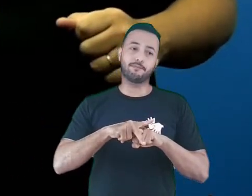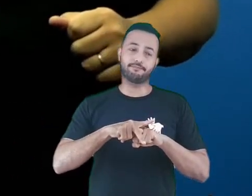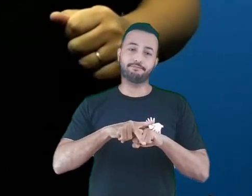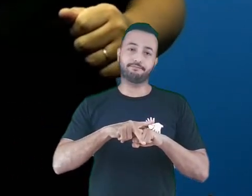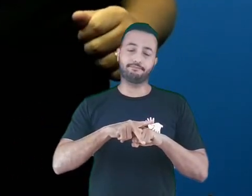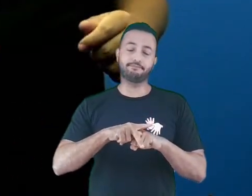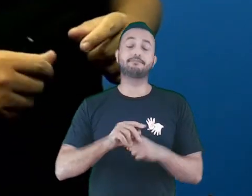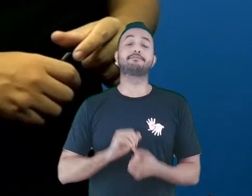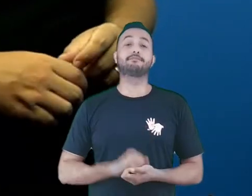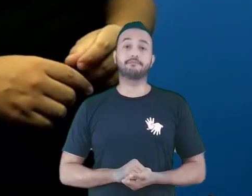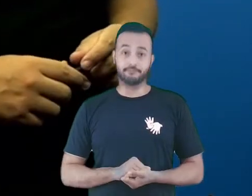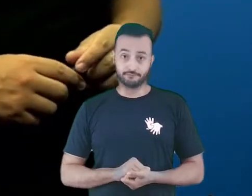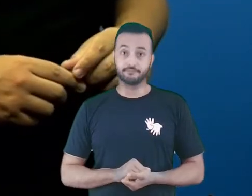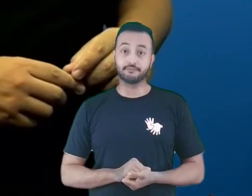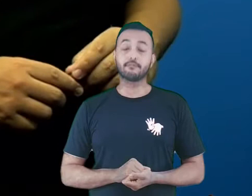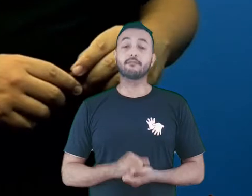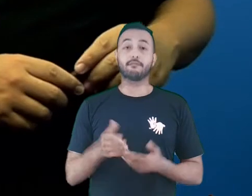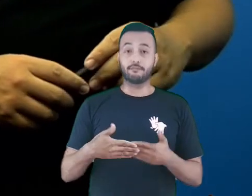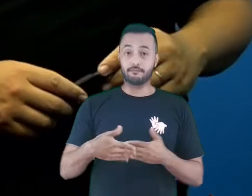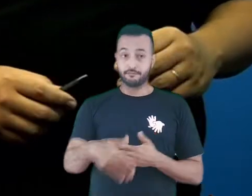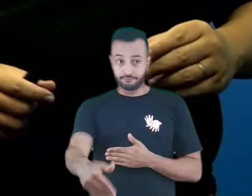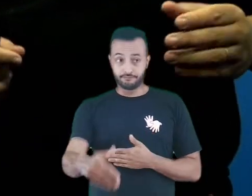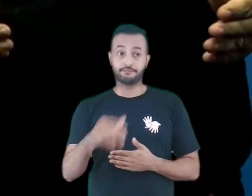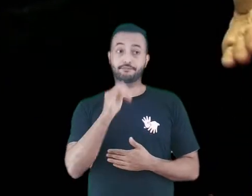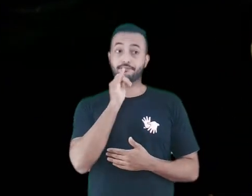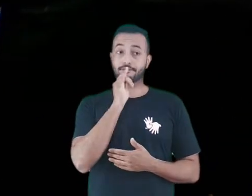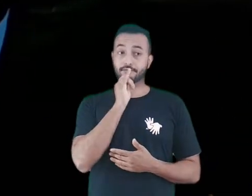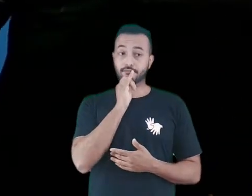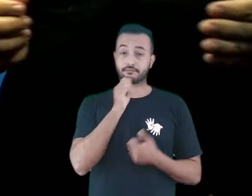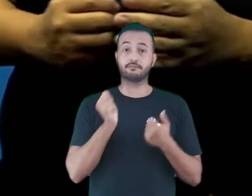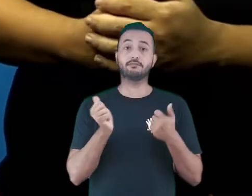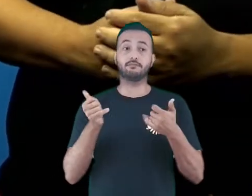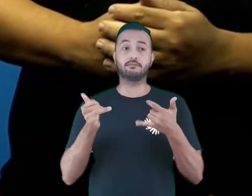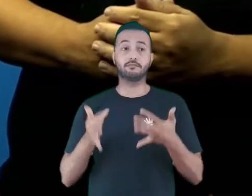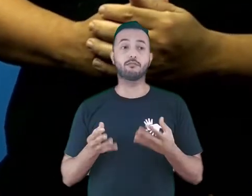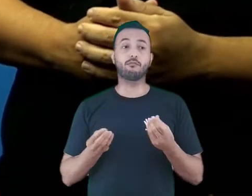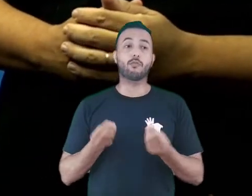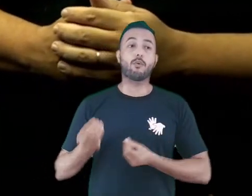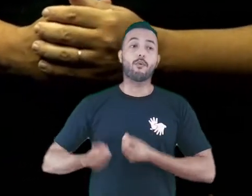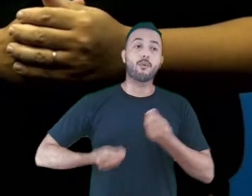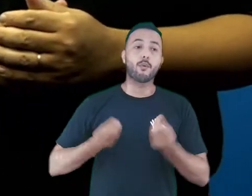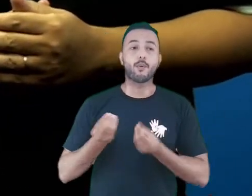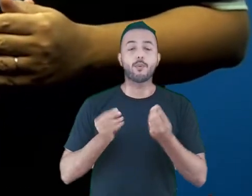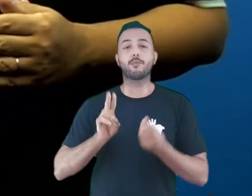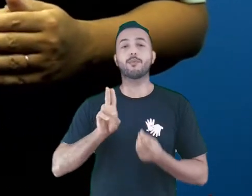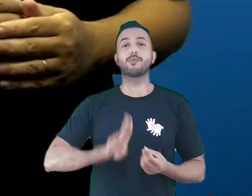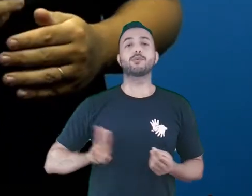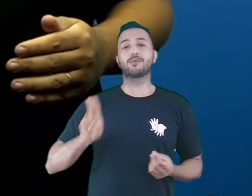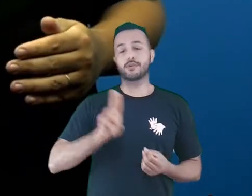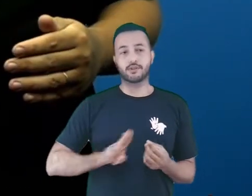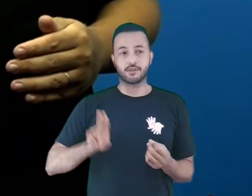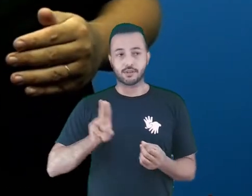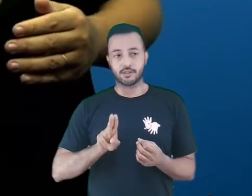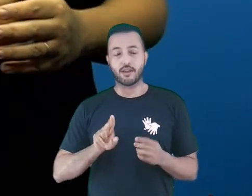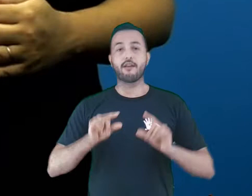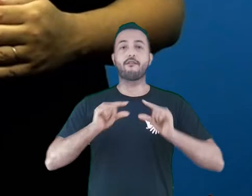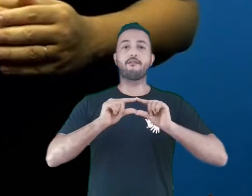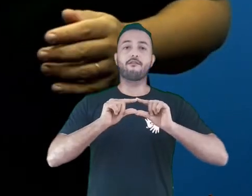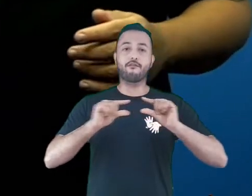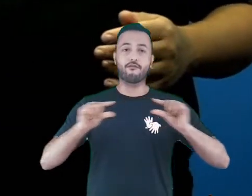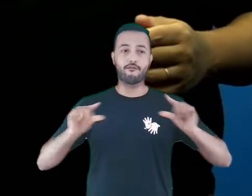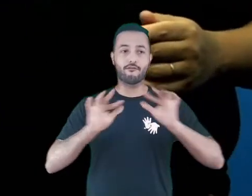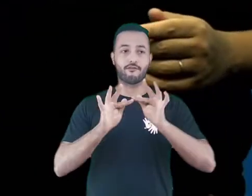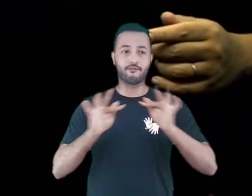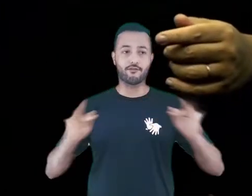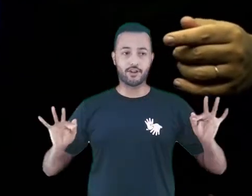Aqui, logo mais, veremos um exemplo de como ele é utilizado em frases, tá